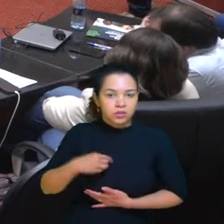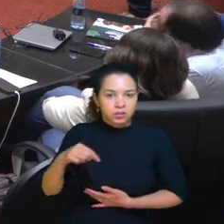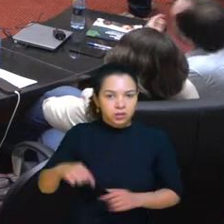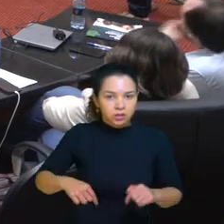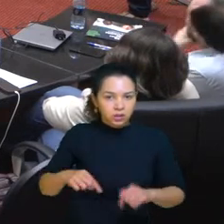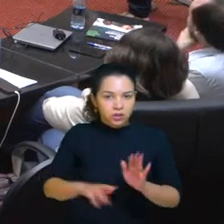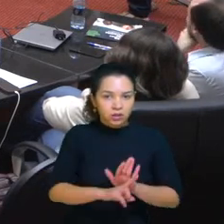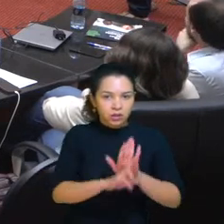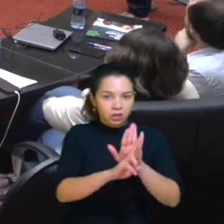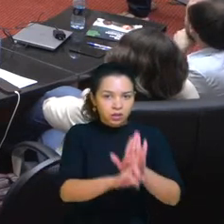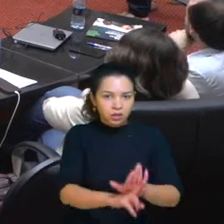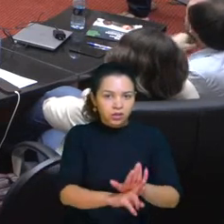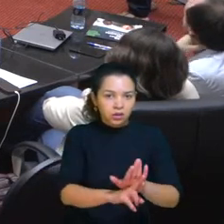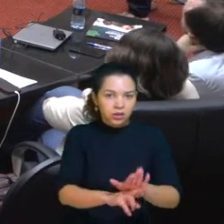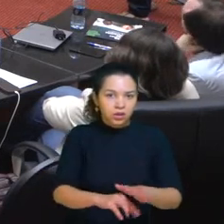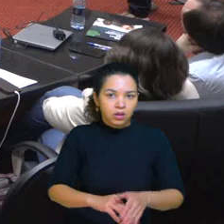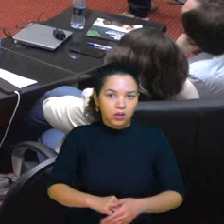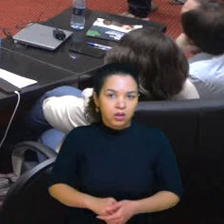representando